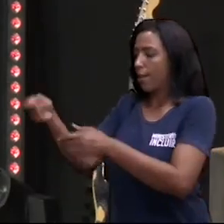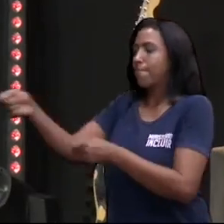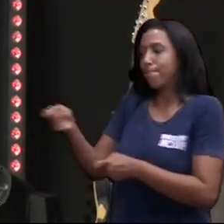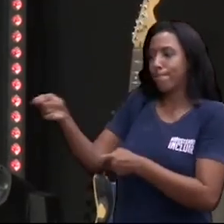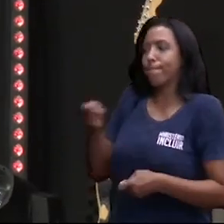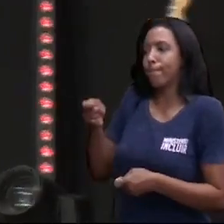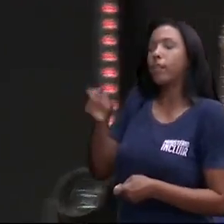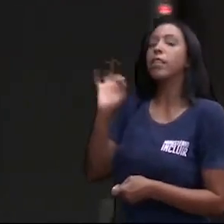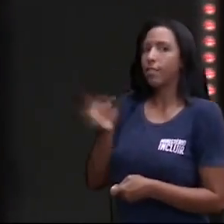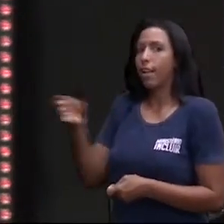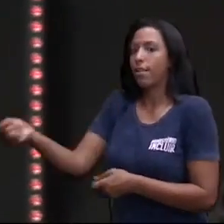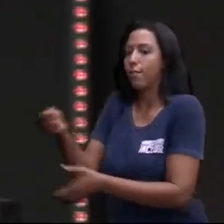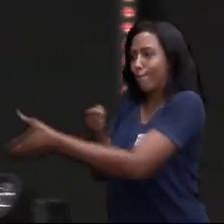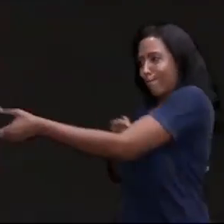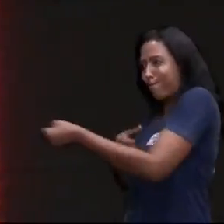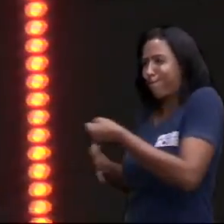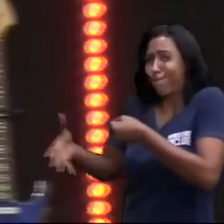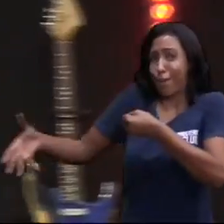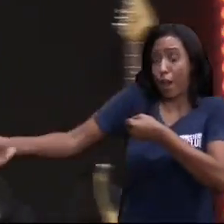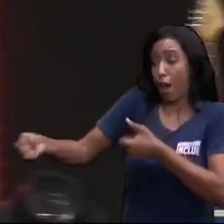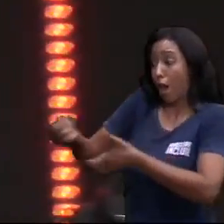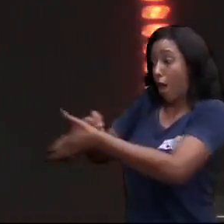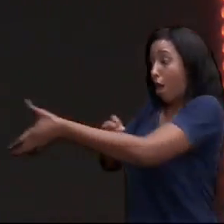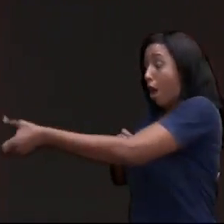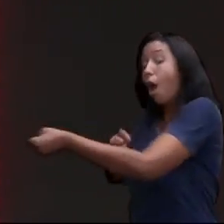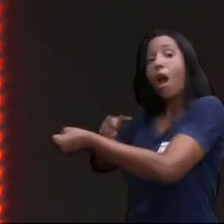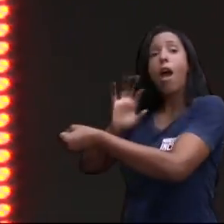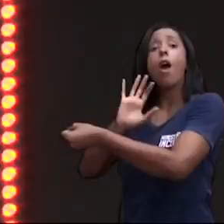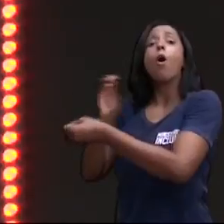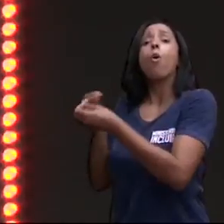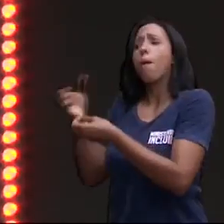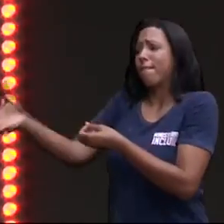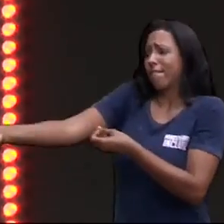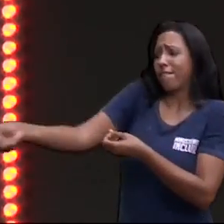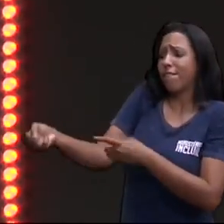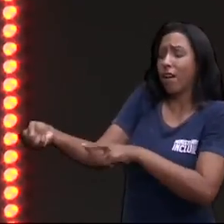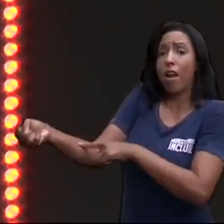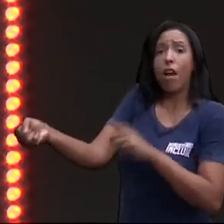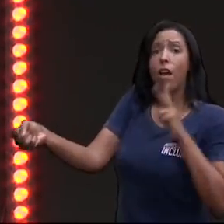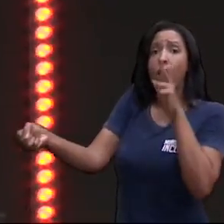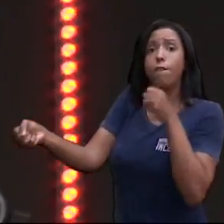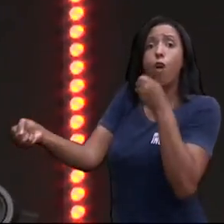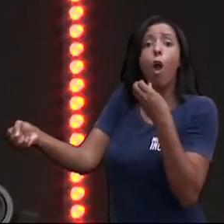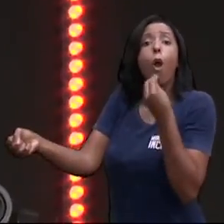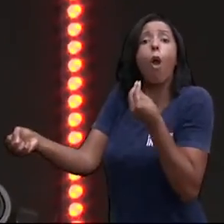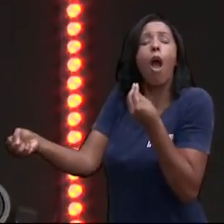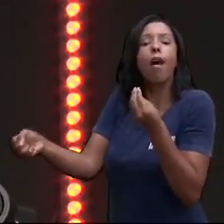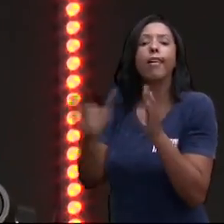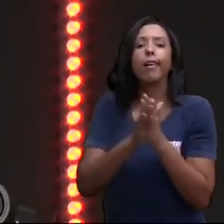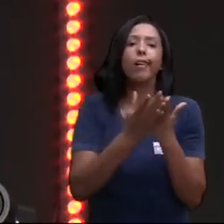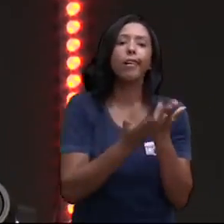já tá vendo esse rio não tem outro jeito a não ser a palavra de Deus a não ser a